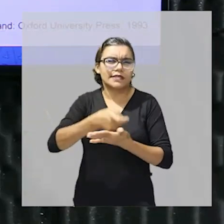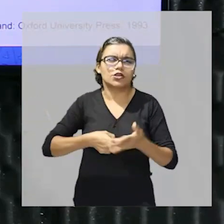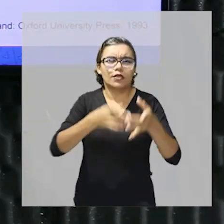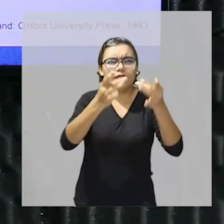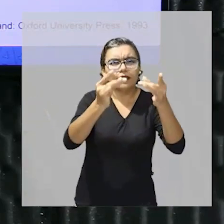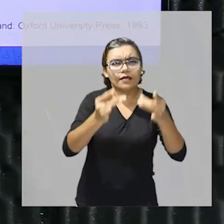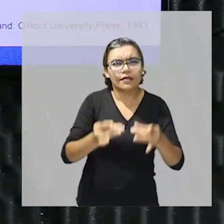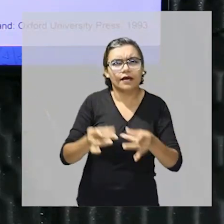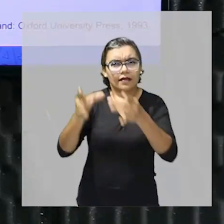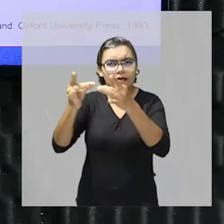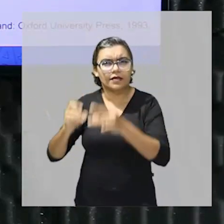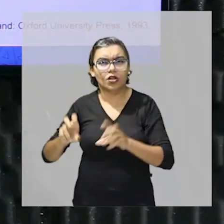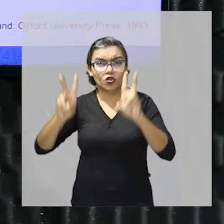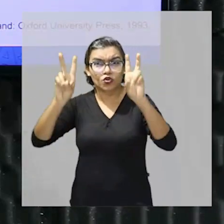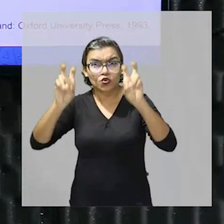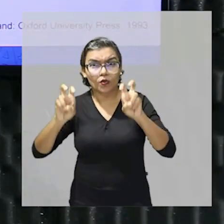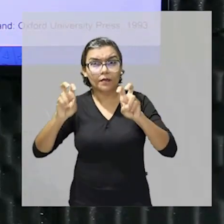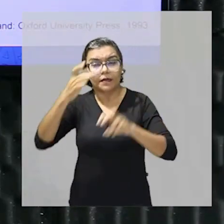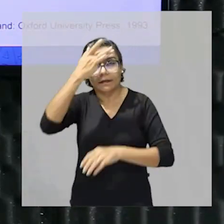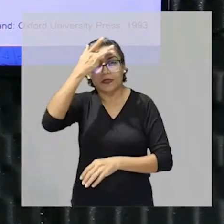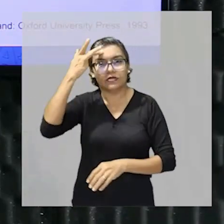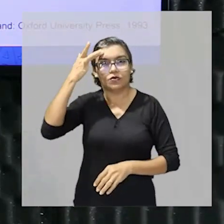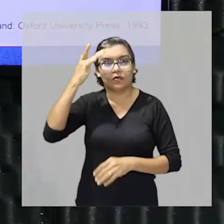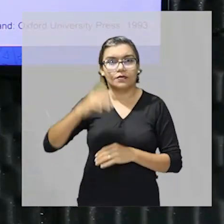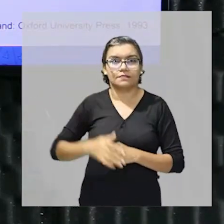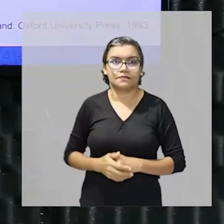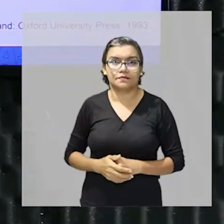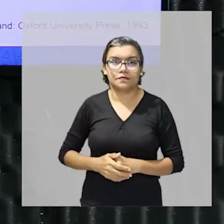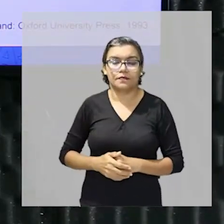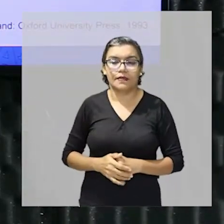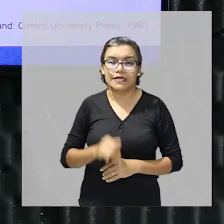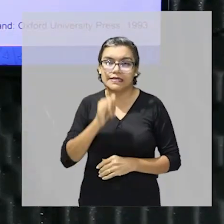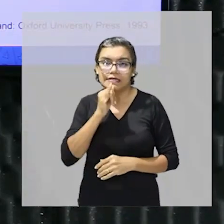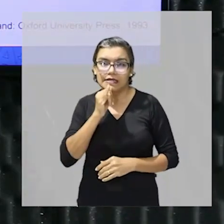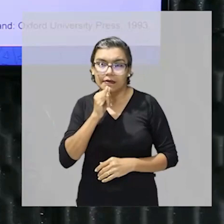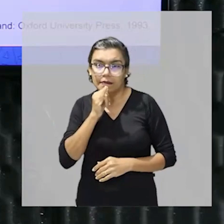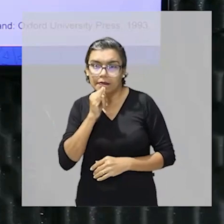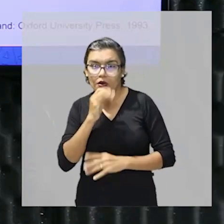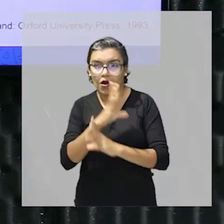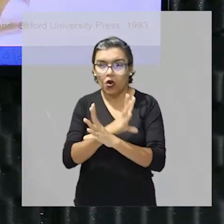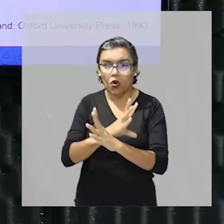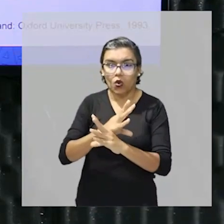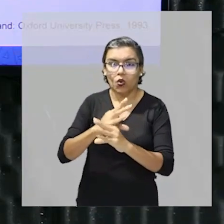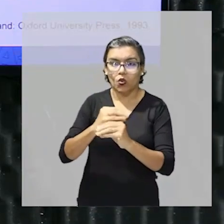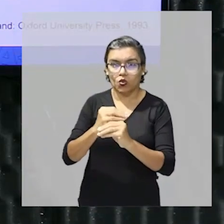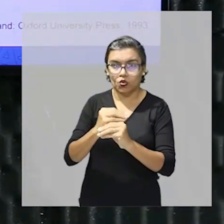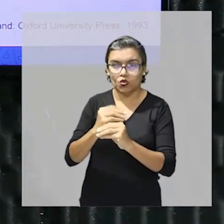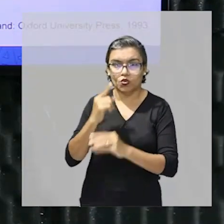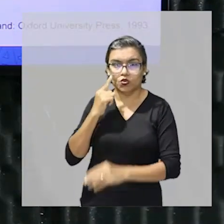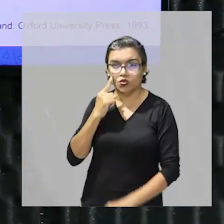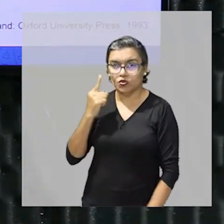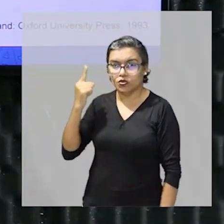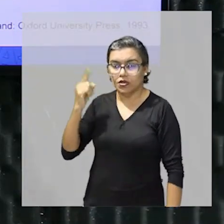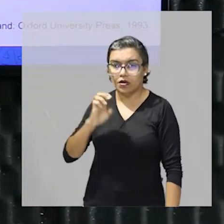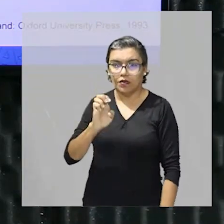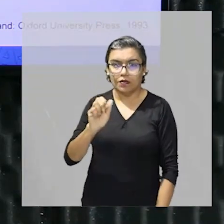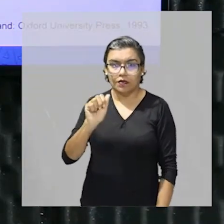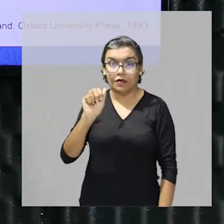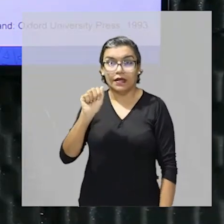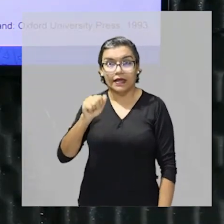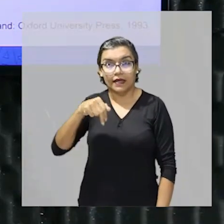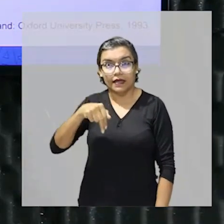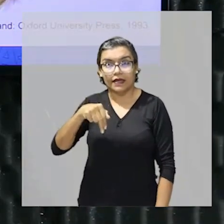sobre indivíduos. Olha a conjunção and, que dá a ideia de e, é adição. But, dá a ideia